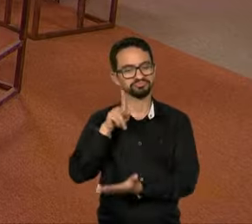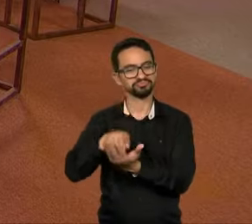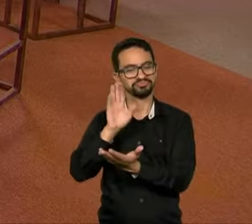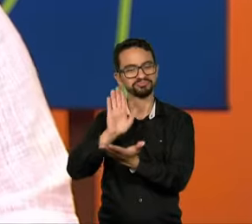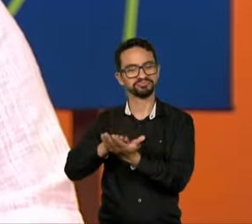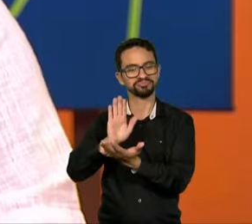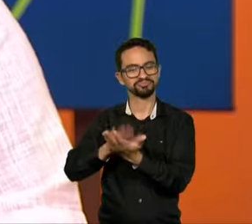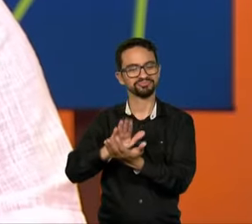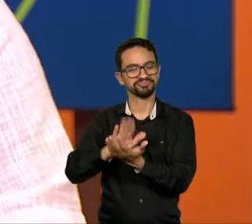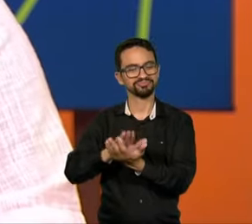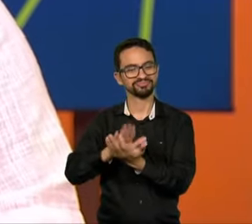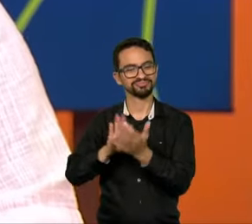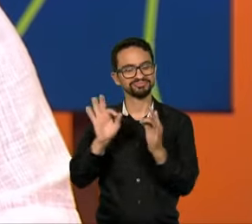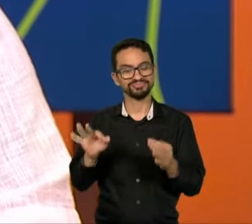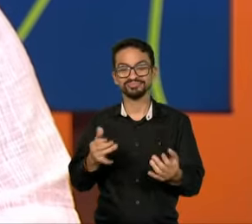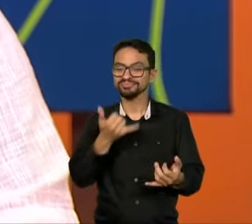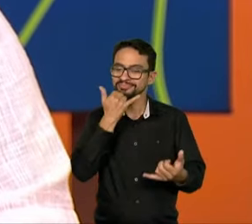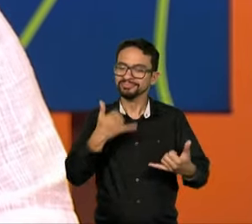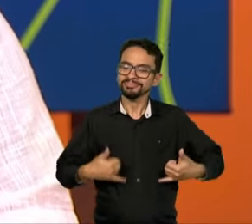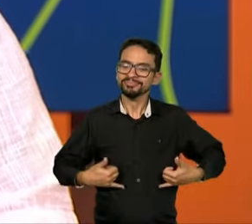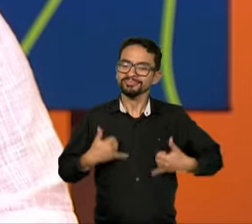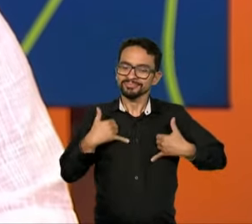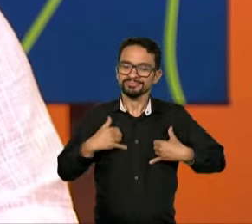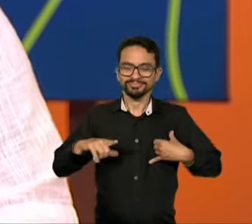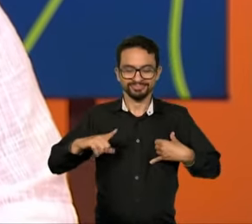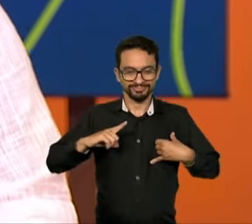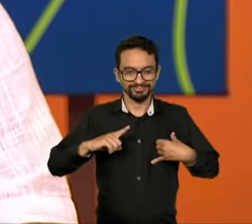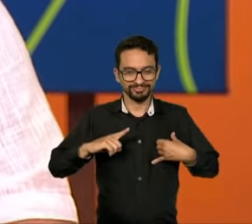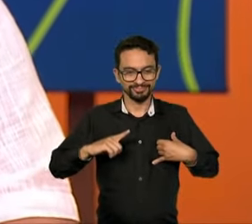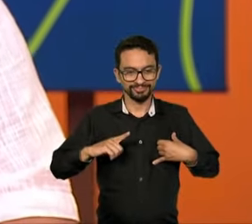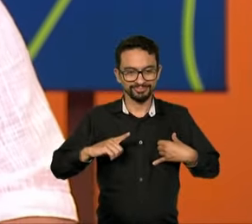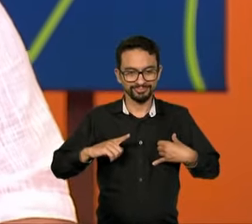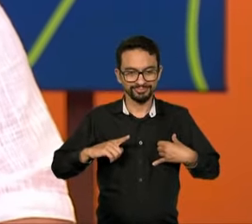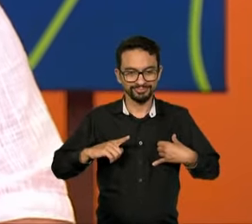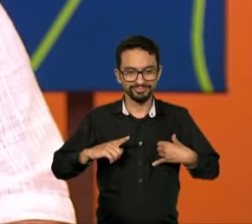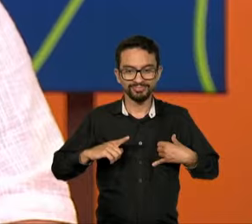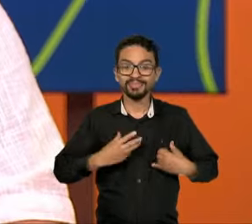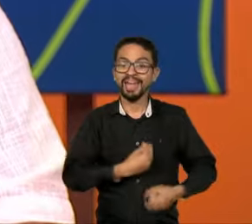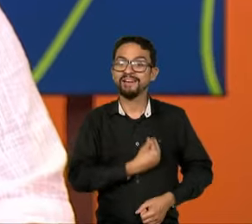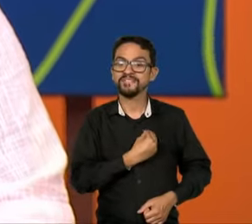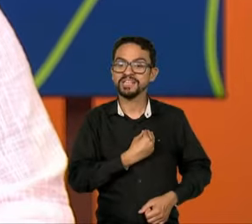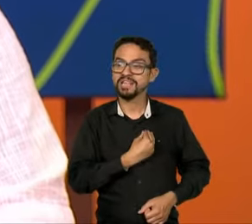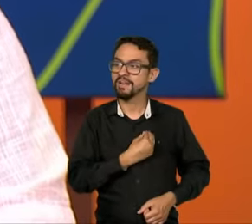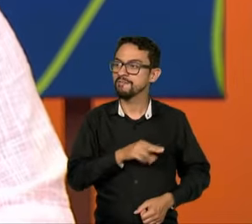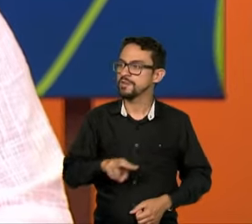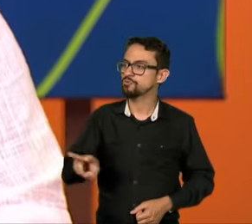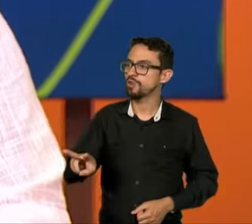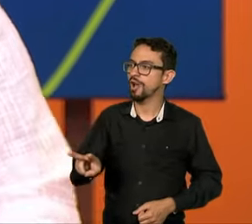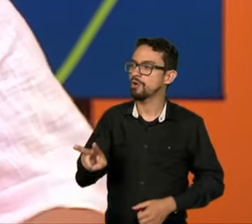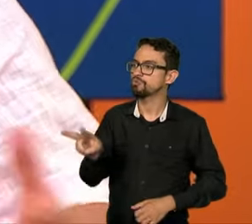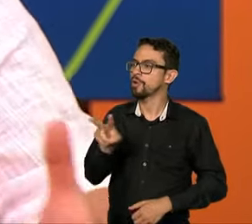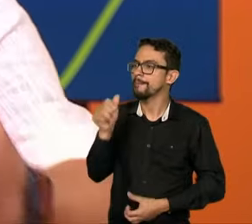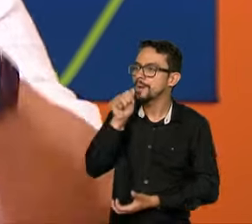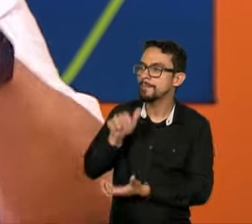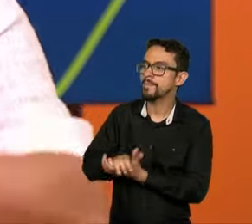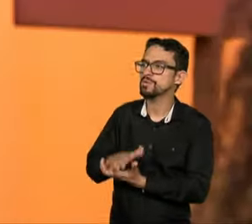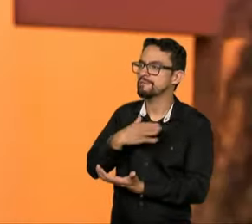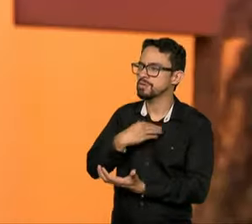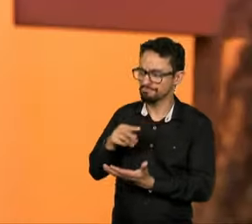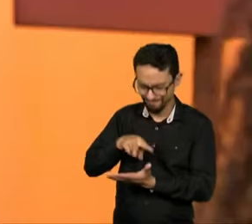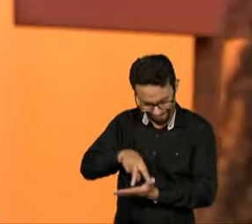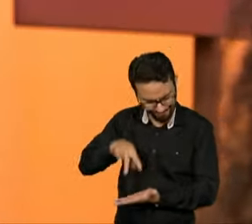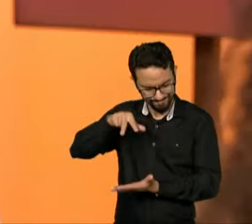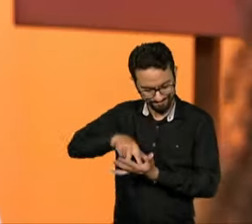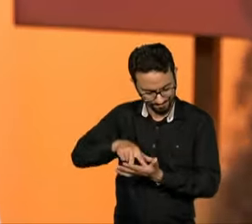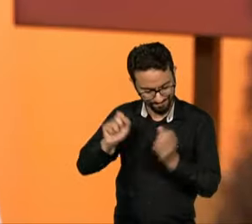Léozinho. É pra ter mesmo. Isso aí é o... pra isso que eu vivo. Isso é o que me levanta de manhã, entendeu? Tenho certeza, Léo. Mas você